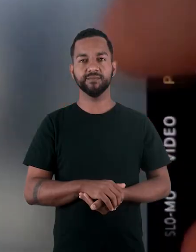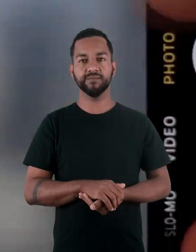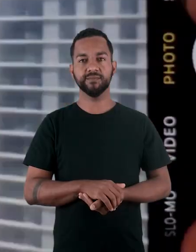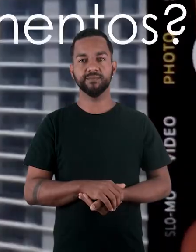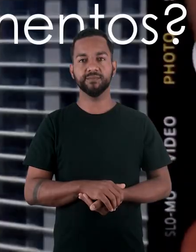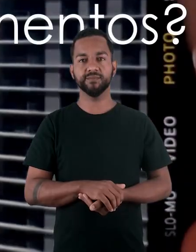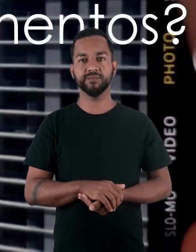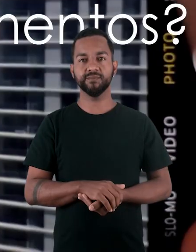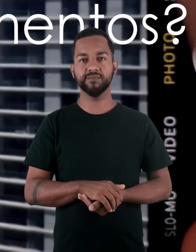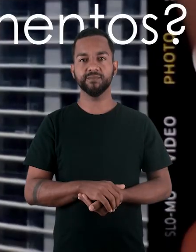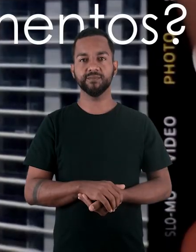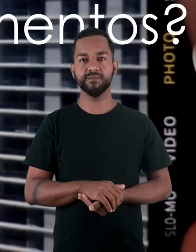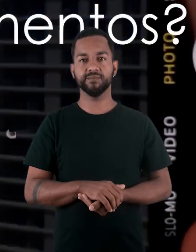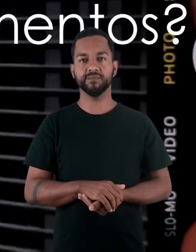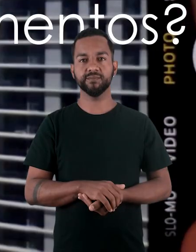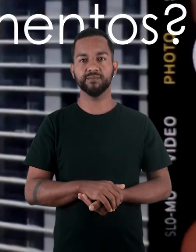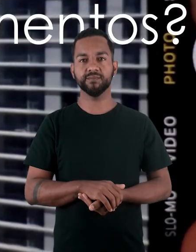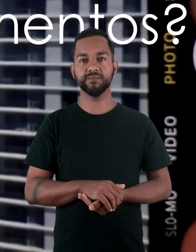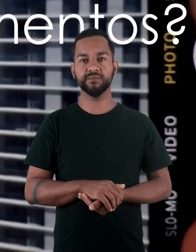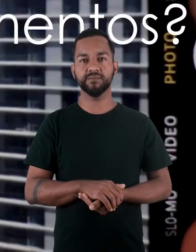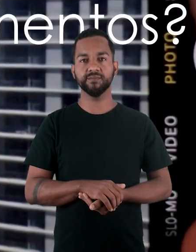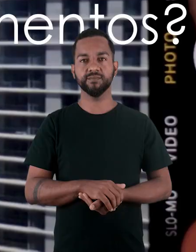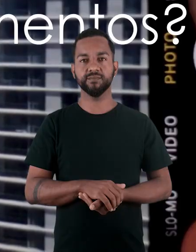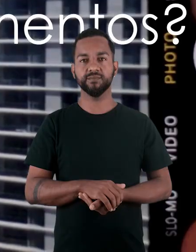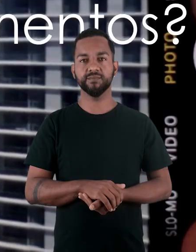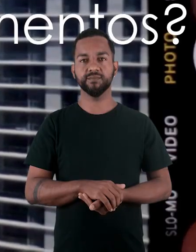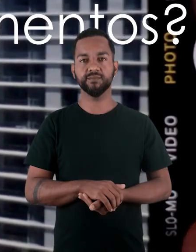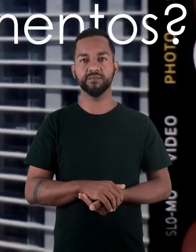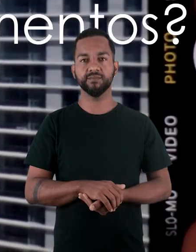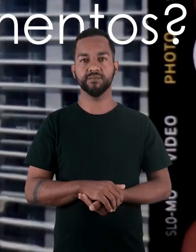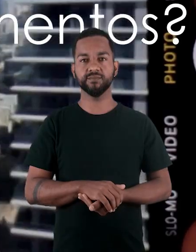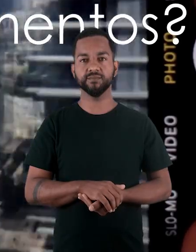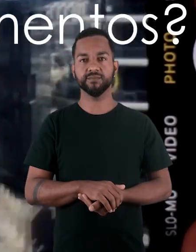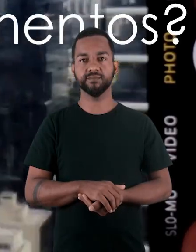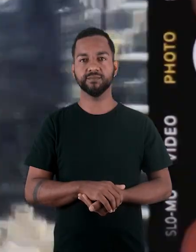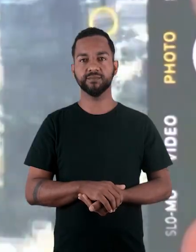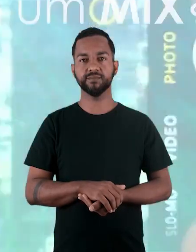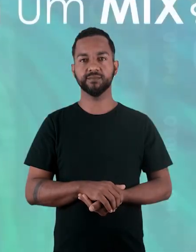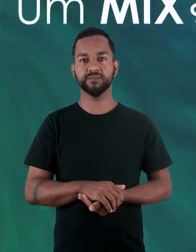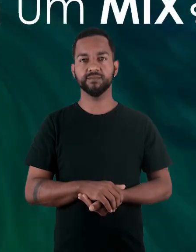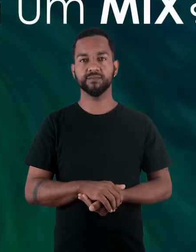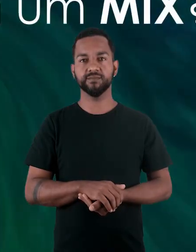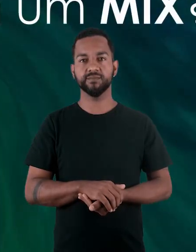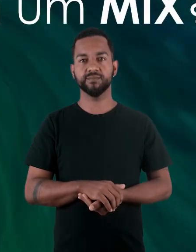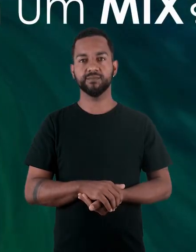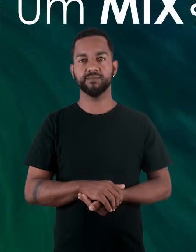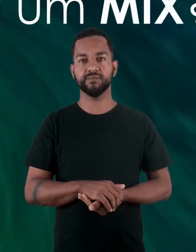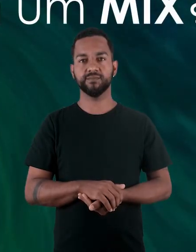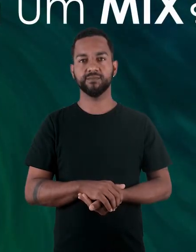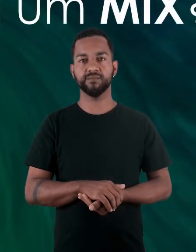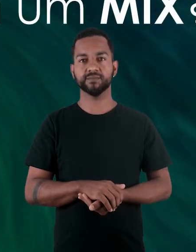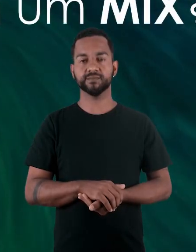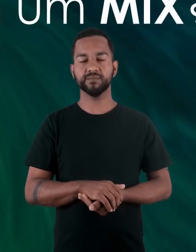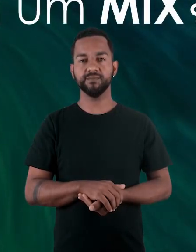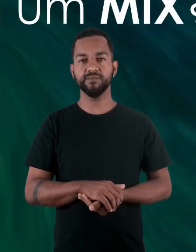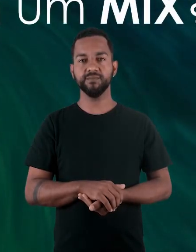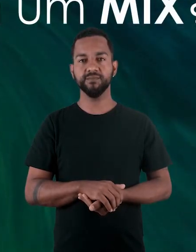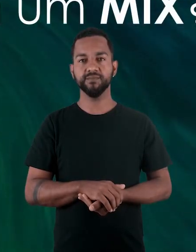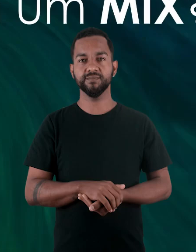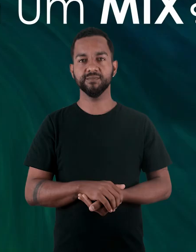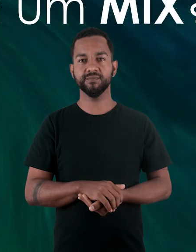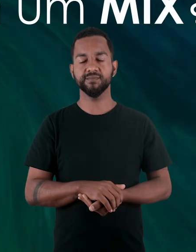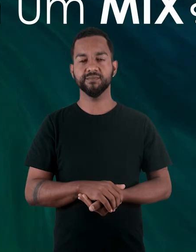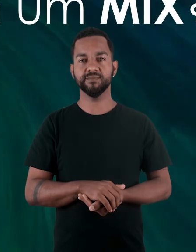movimento? Alguém fotografa uma cidade com um celular. Arte é registrar momentos? Tinta vermelha se mistura a pinceladas